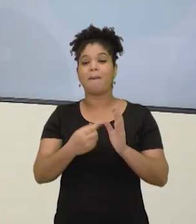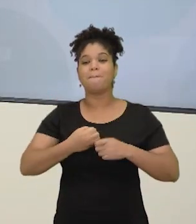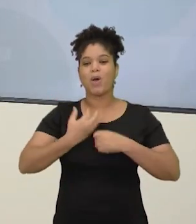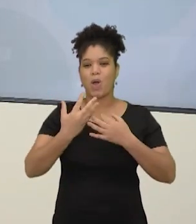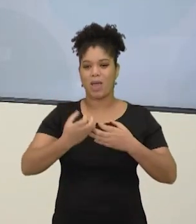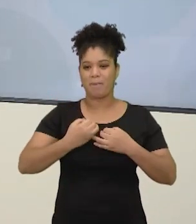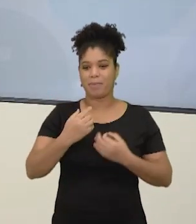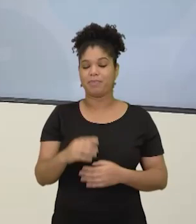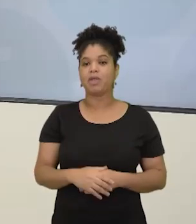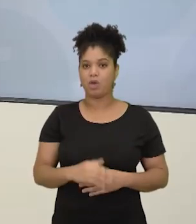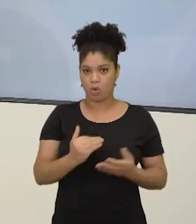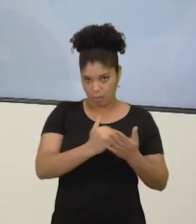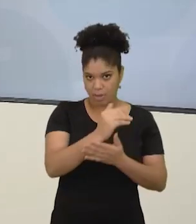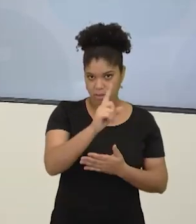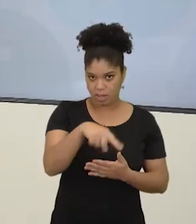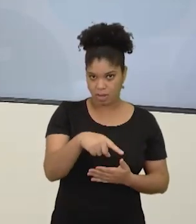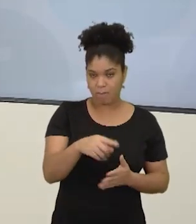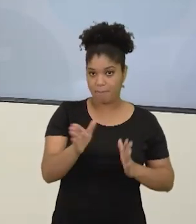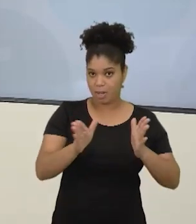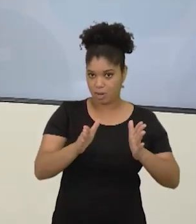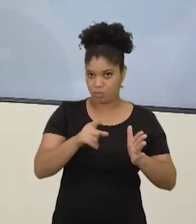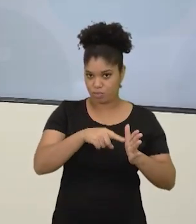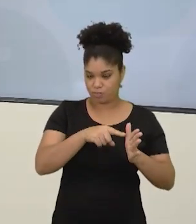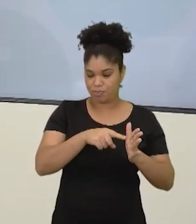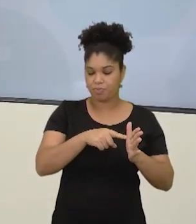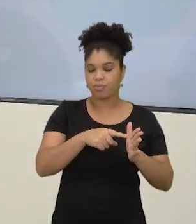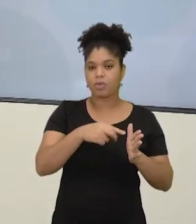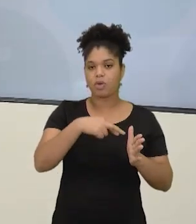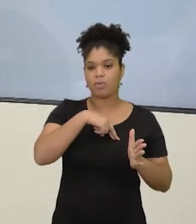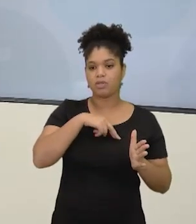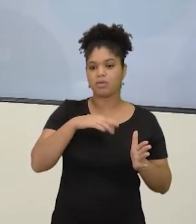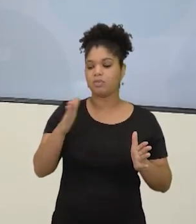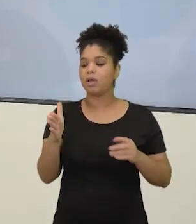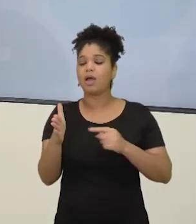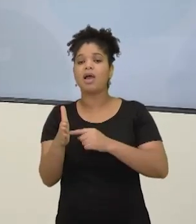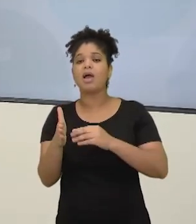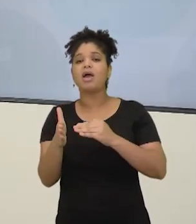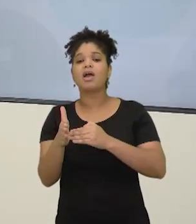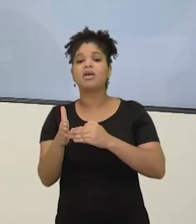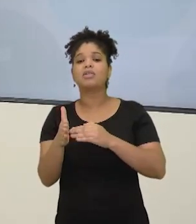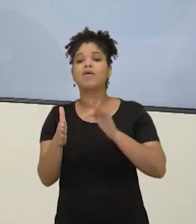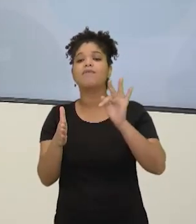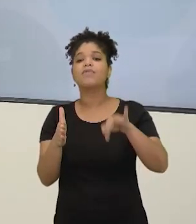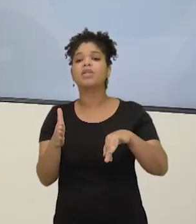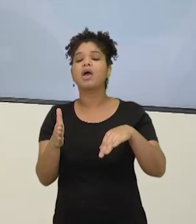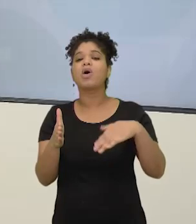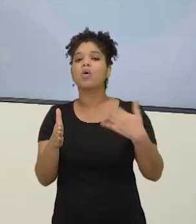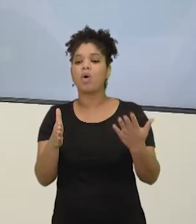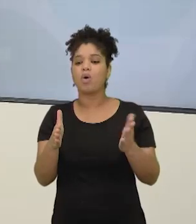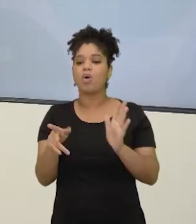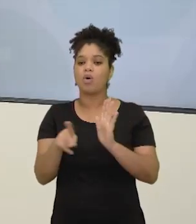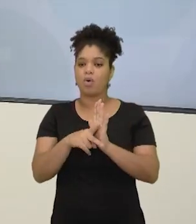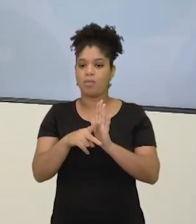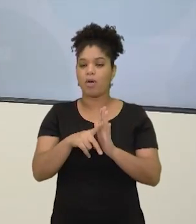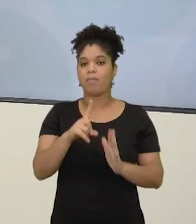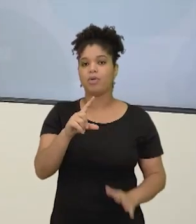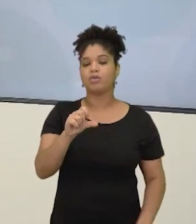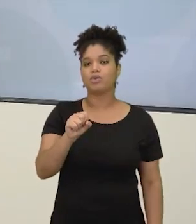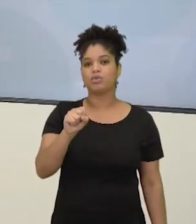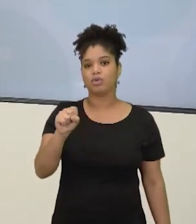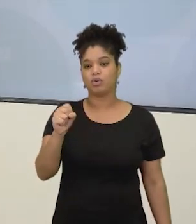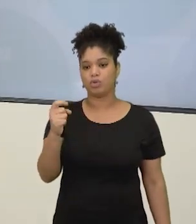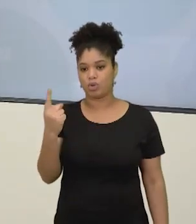o romantismo oficialmente em 1881, com a publicação de 2 livros, um realista, que é